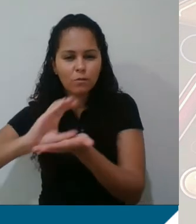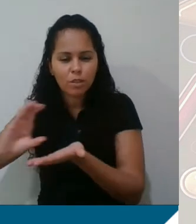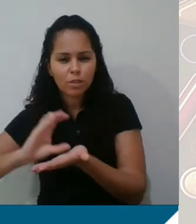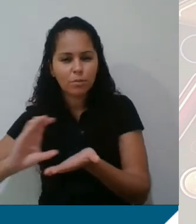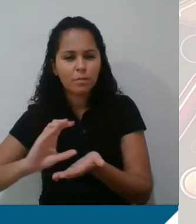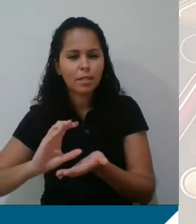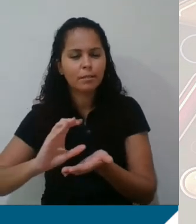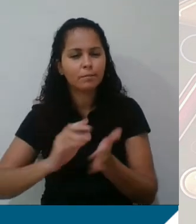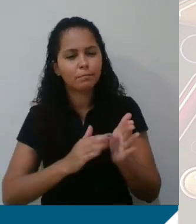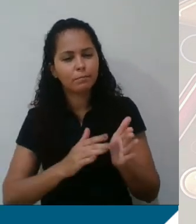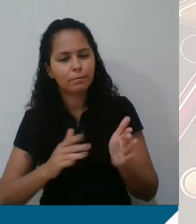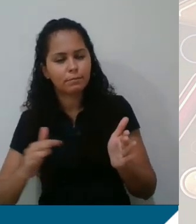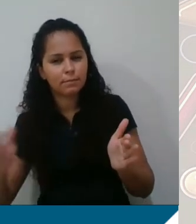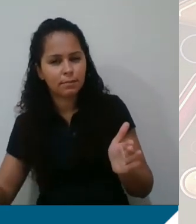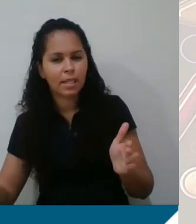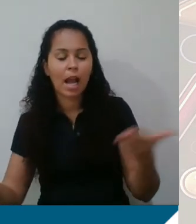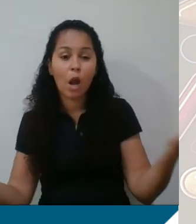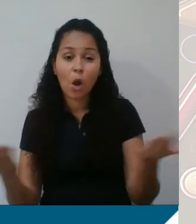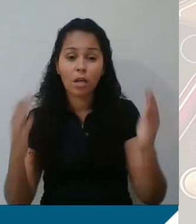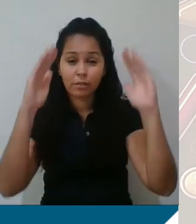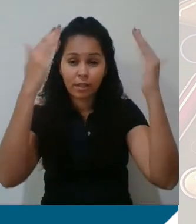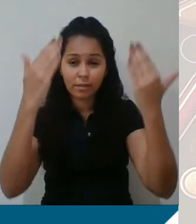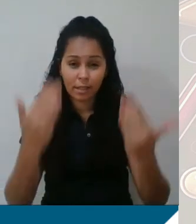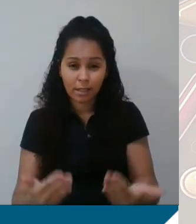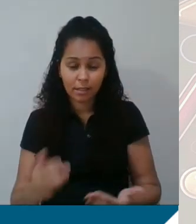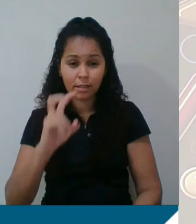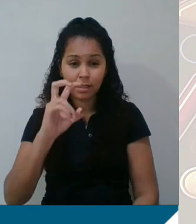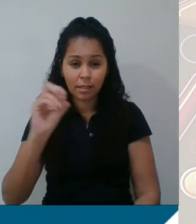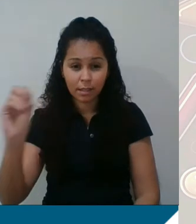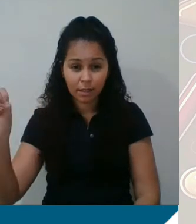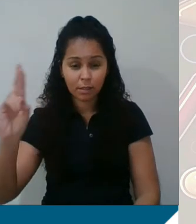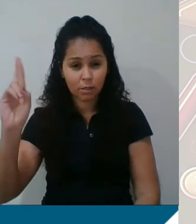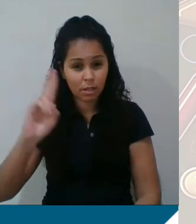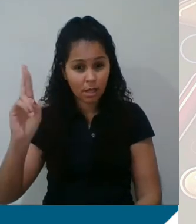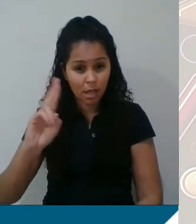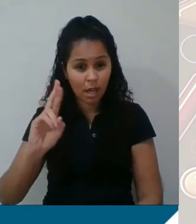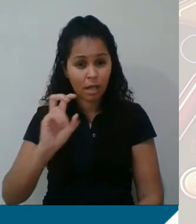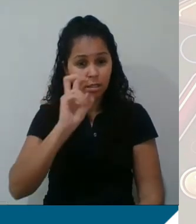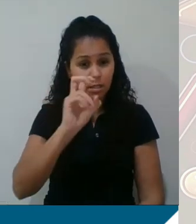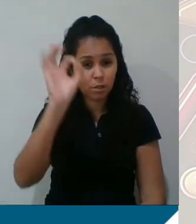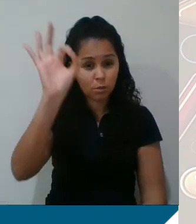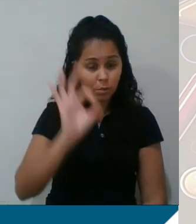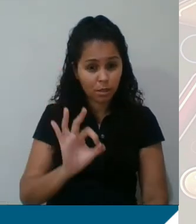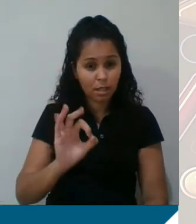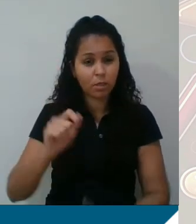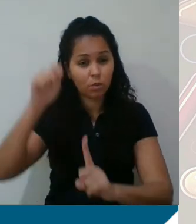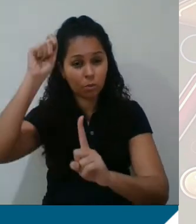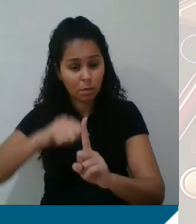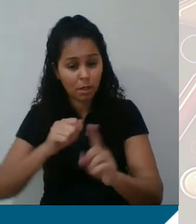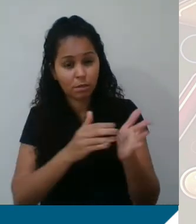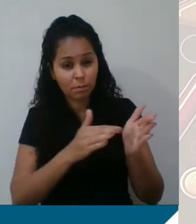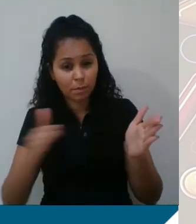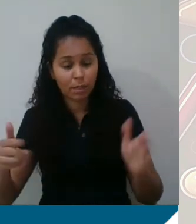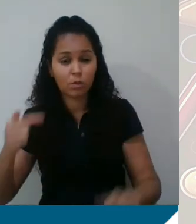investimento de um pouco mais longo prazo. Neste caso, por exemplo, a gente vai analisar um investimento de R$500 aplicado a uma taxa de 5% ao mês